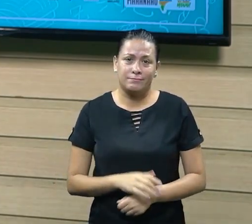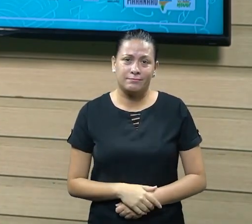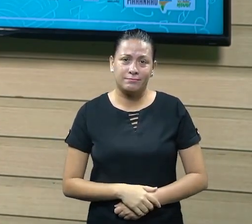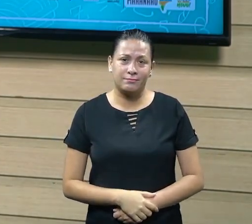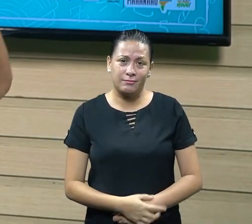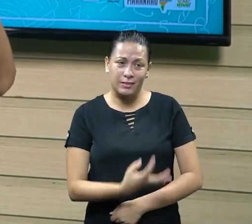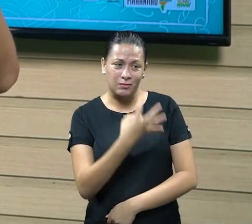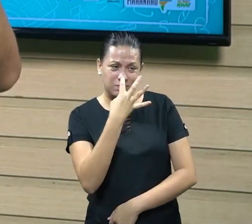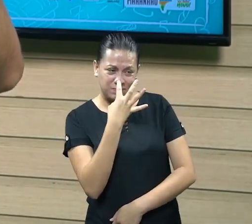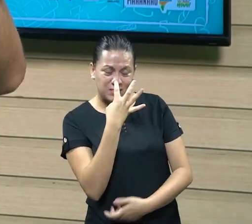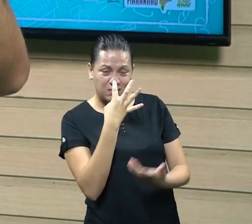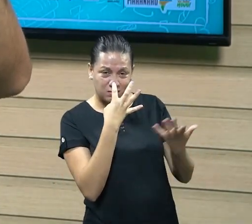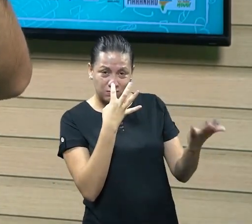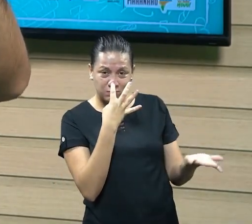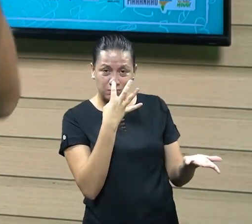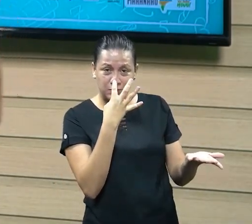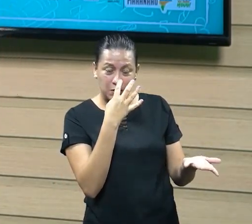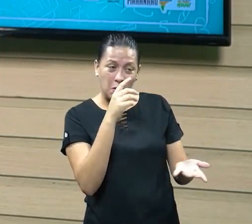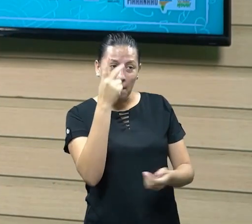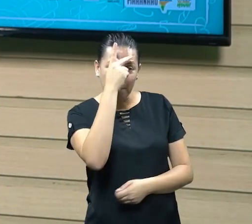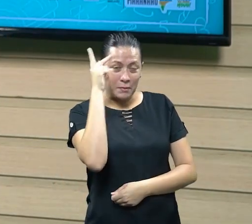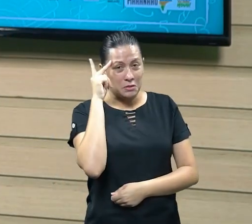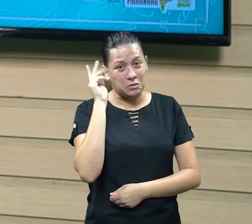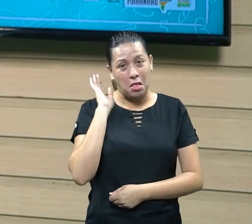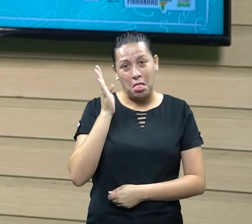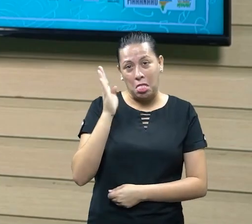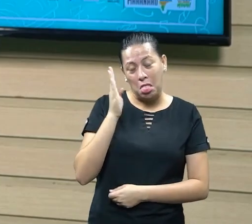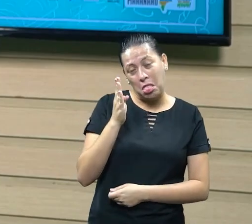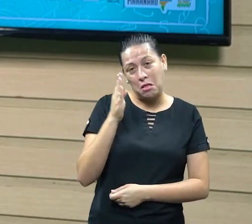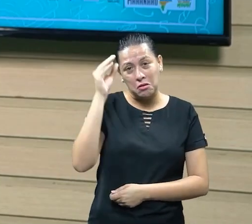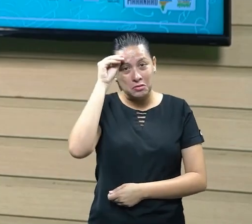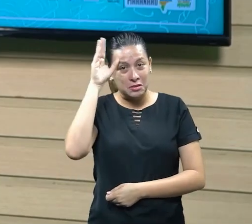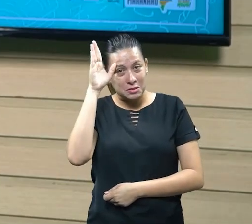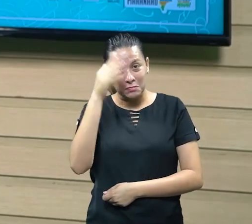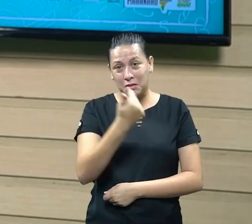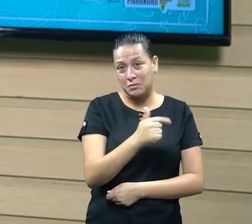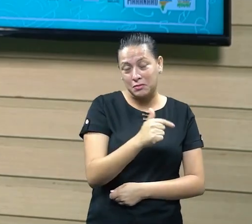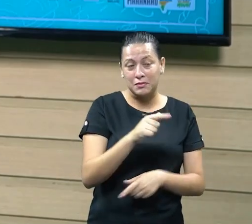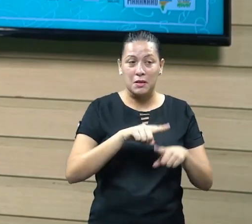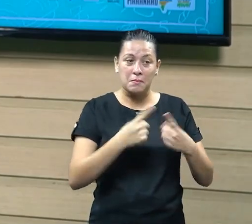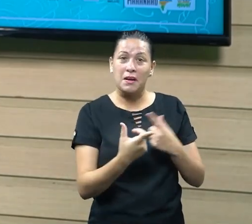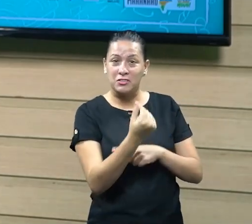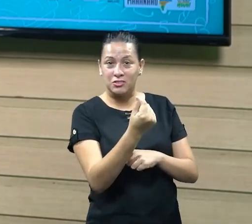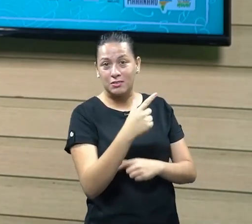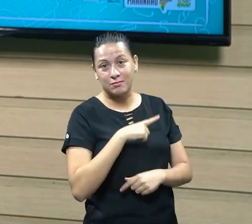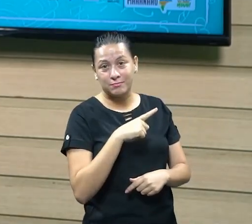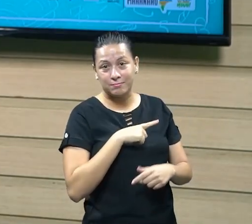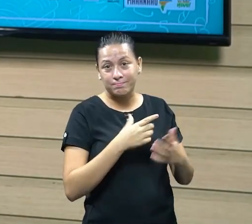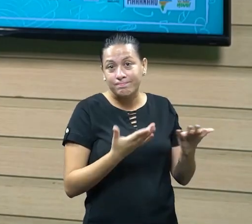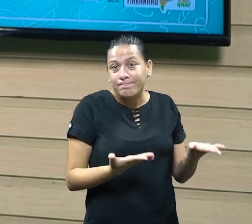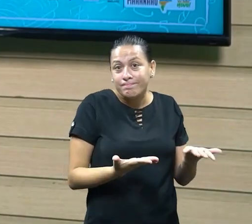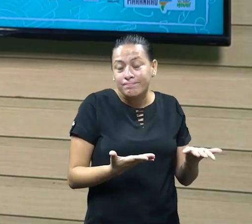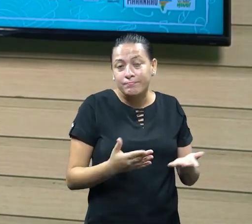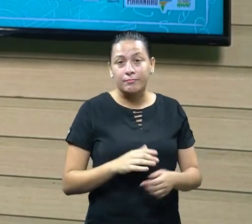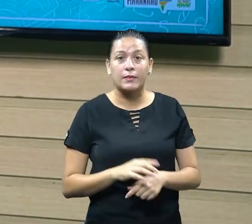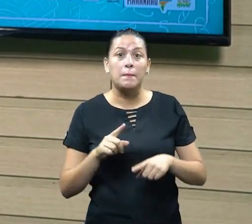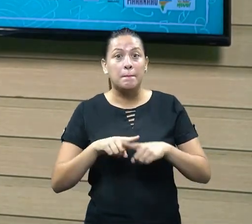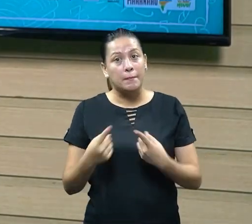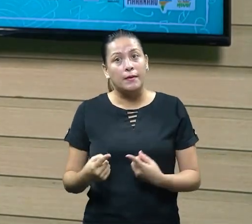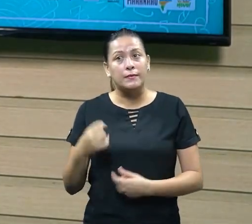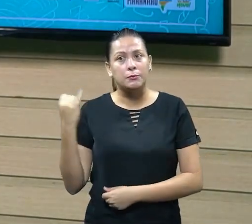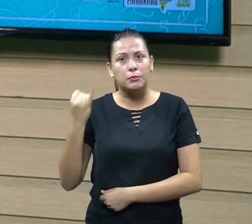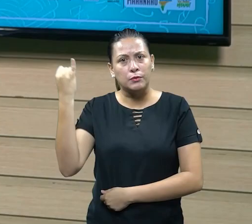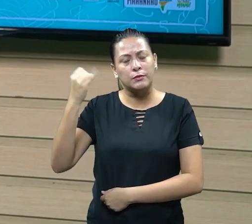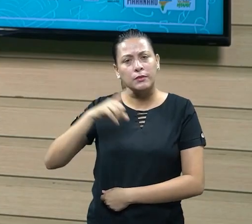admirável uma pessoa estúpida, burra, sem conhecimento, mesmo que tenha dinheiro? Então é importante você ter o conhecimento, porque você é